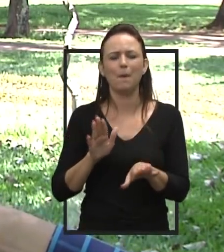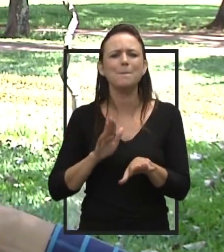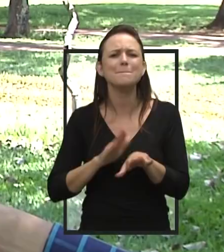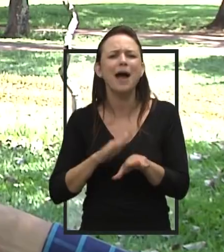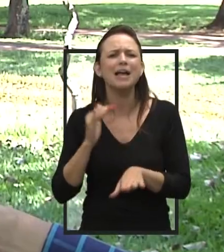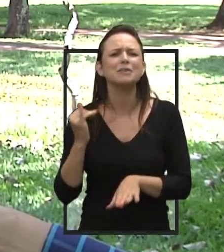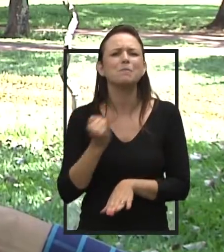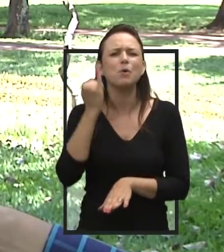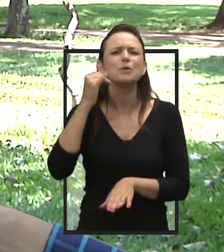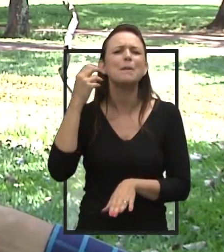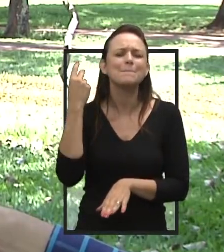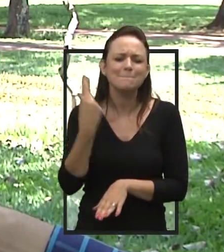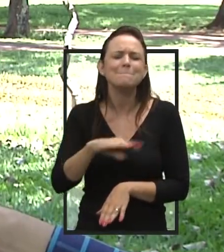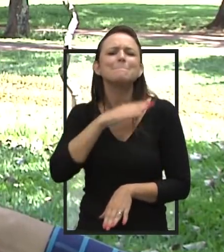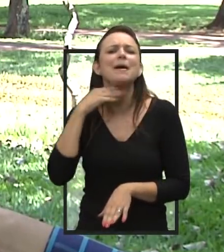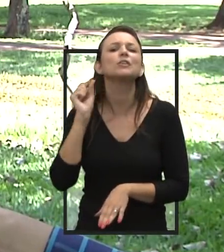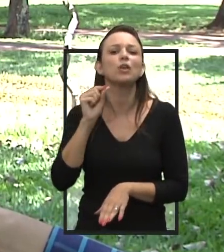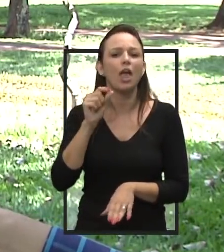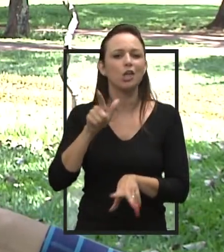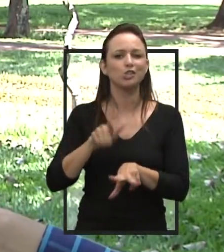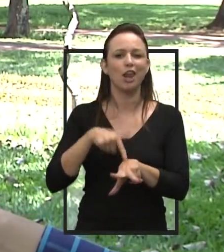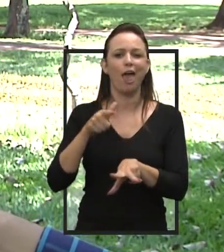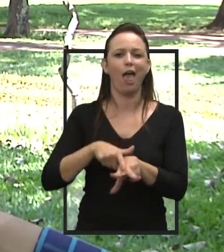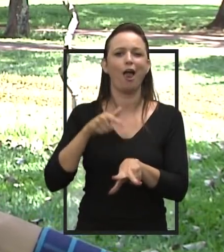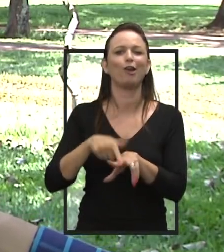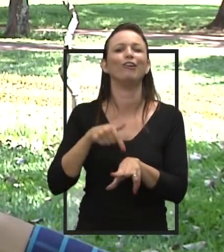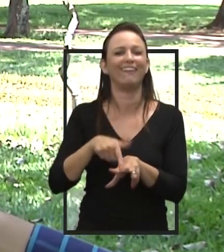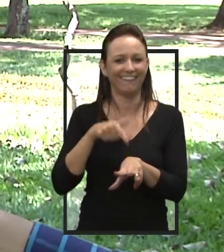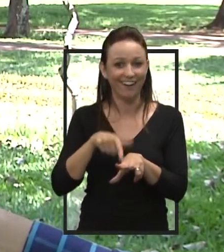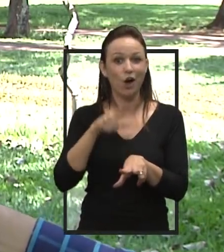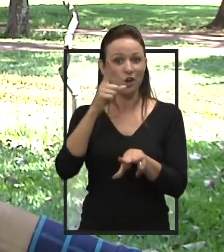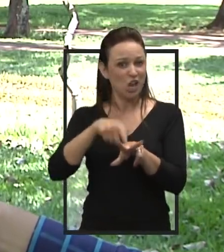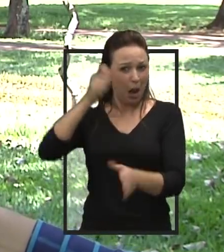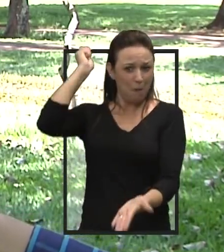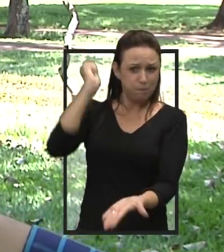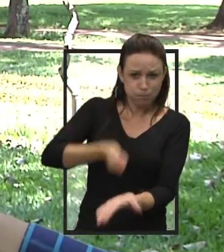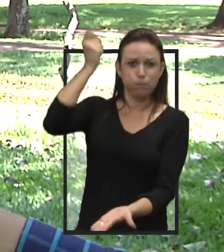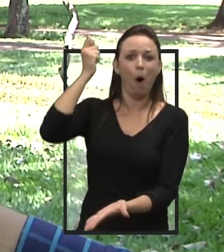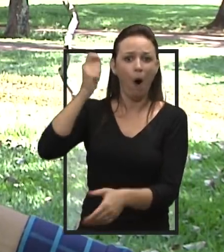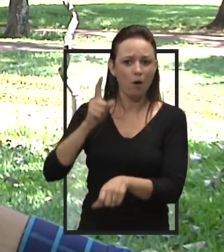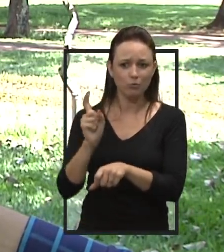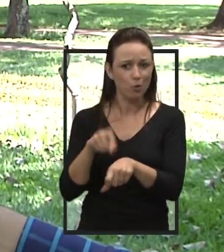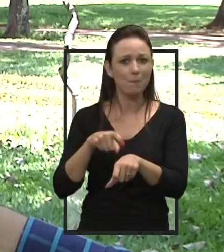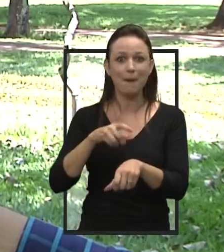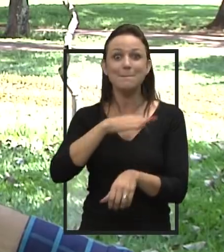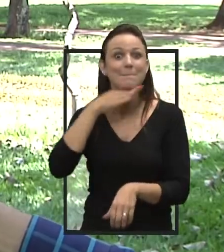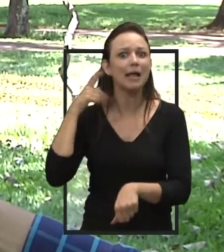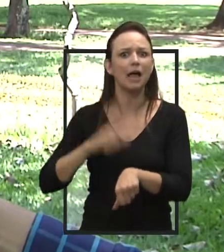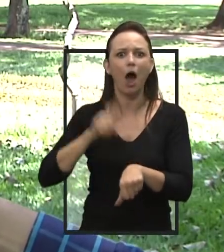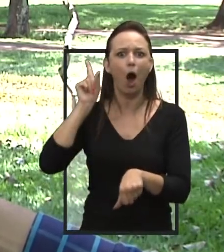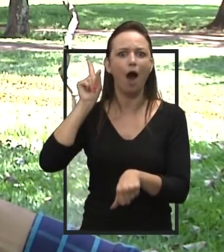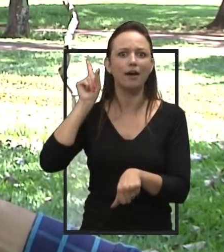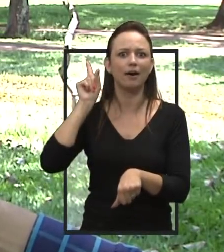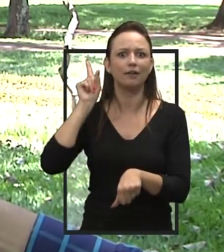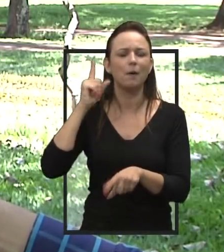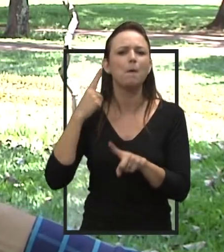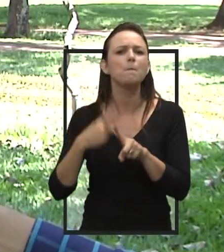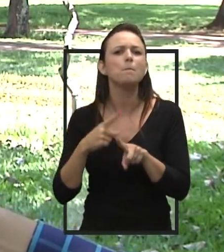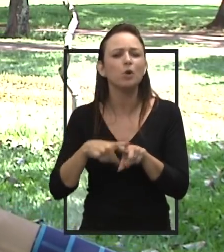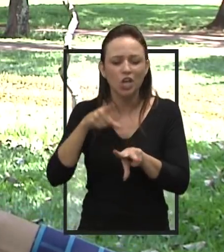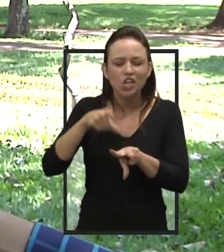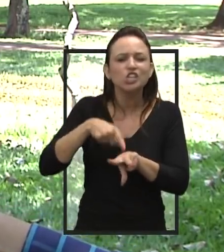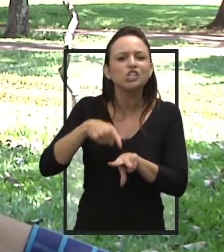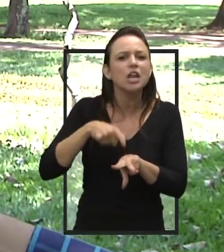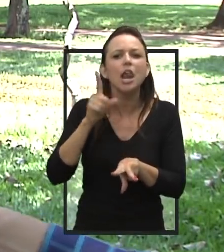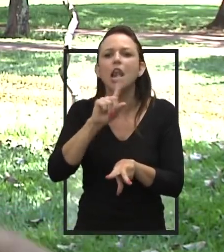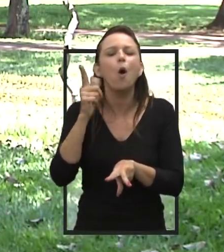eficiente que existe para se matar escorpião? É o chinelo. Uma chinelada no escorpião mata ele instantaneamente. Por que que o chinelo